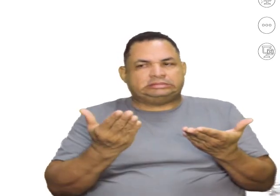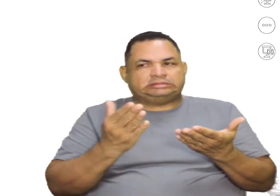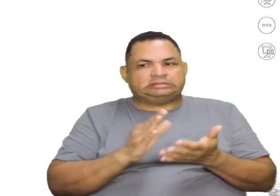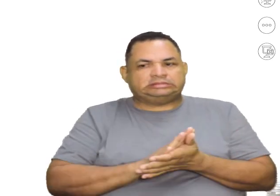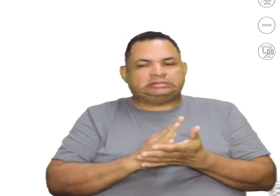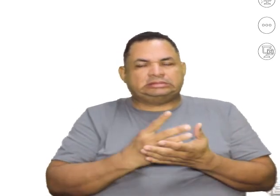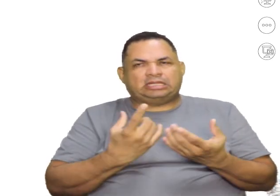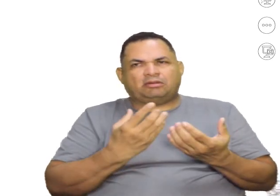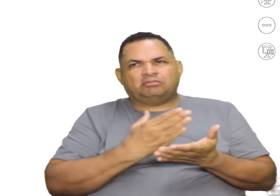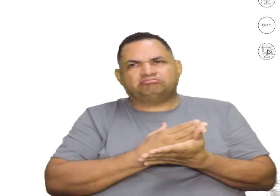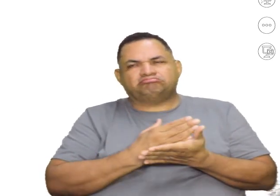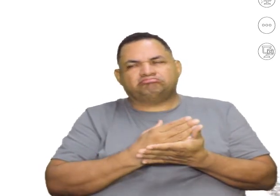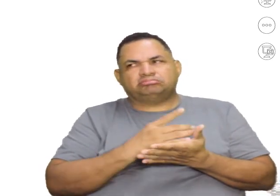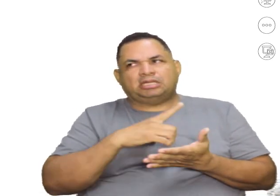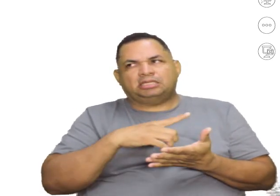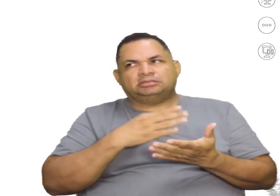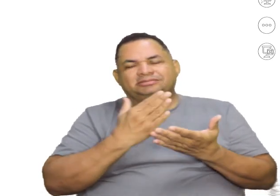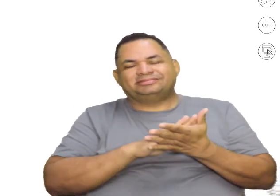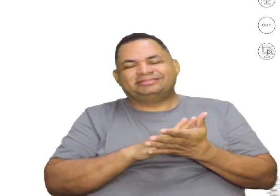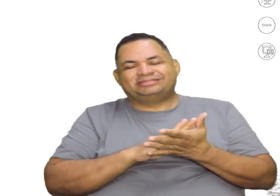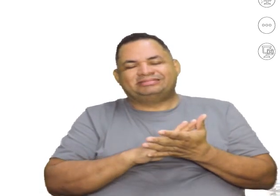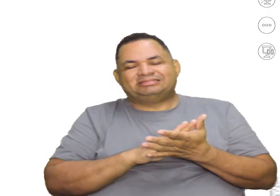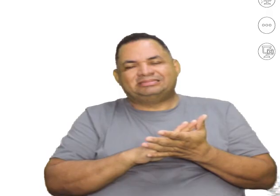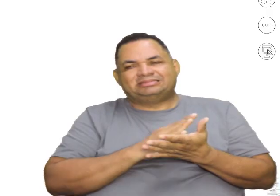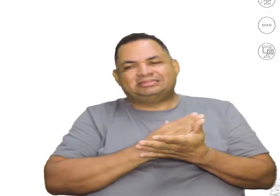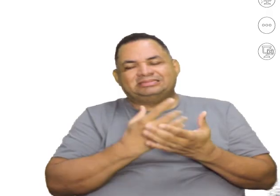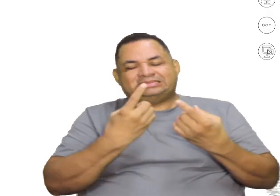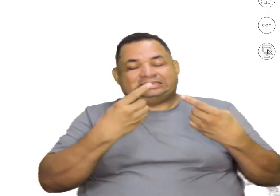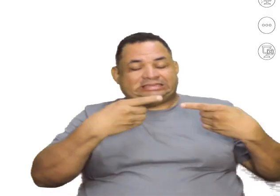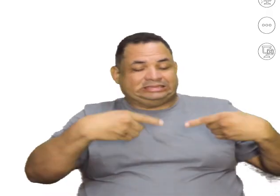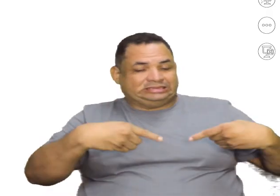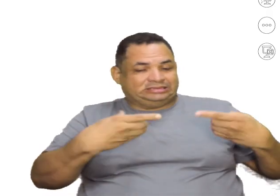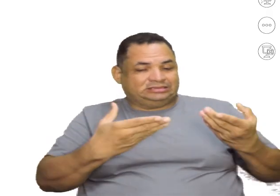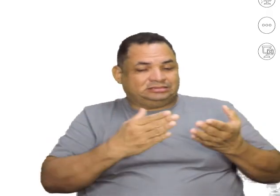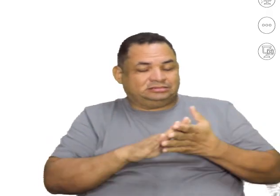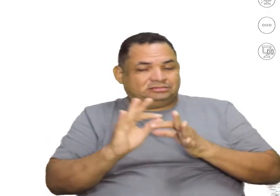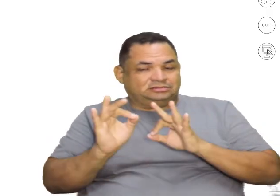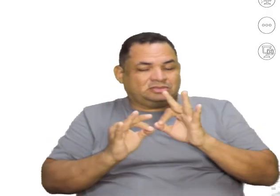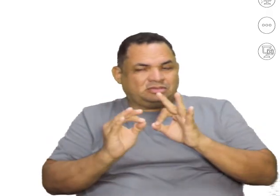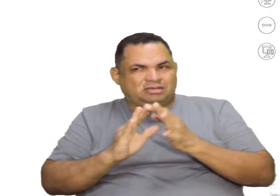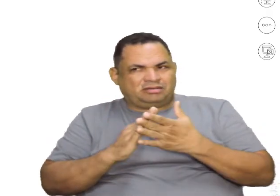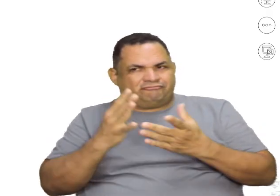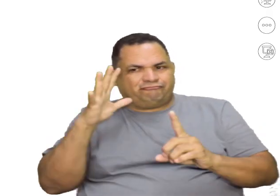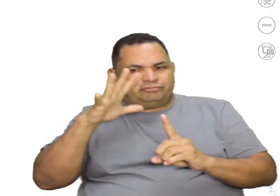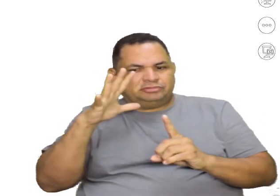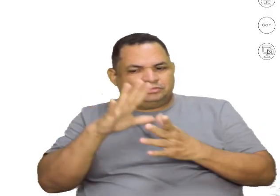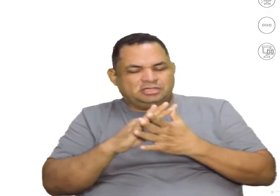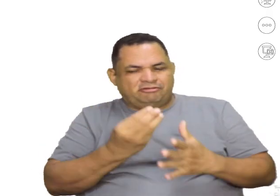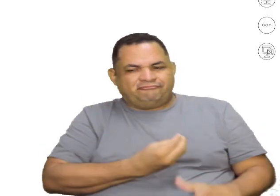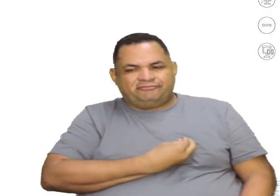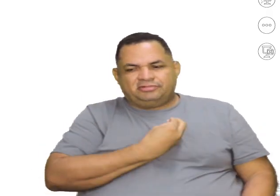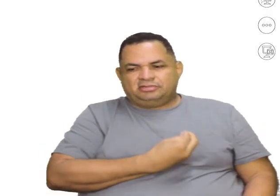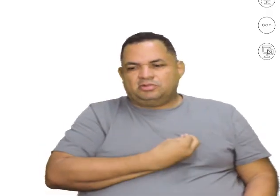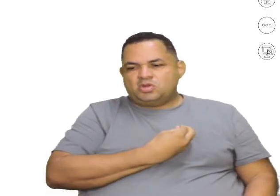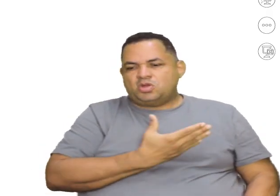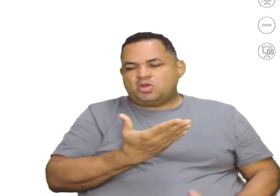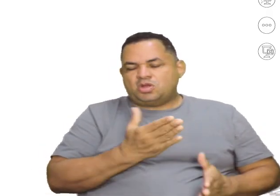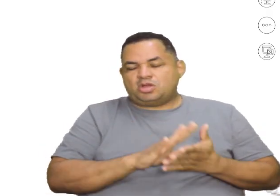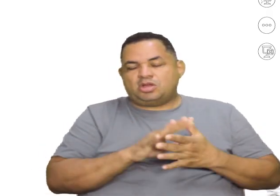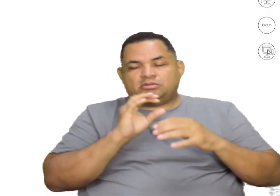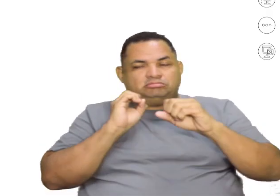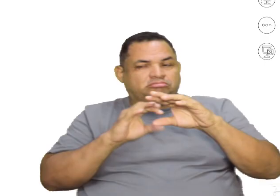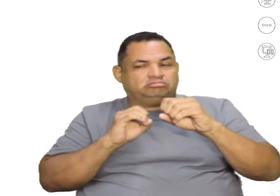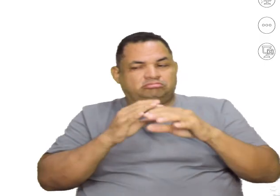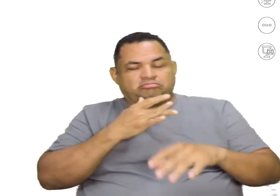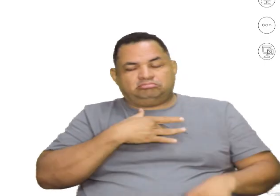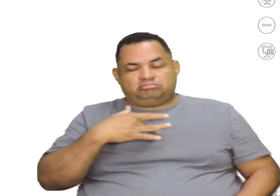esses desafios, muitas vezes compromete a forma de vida dessas comunidades, né? A